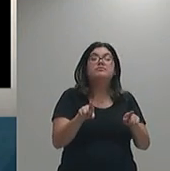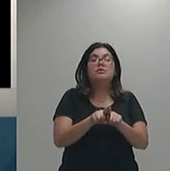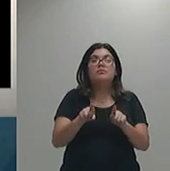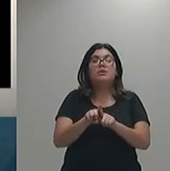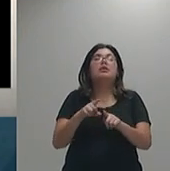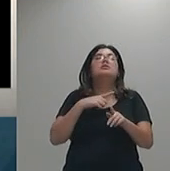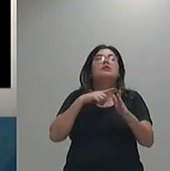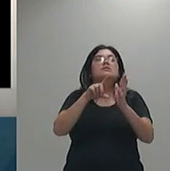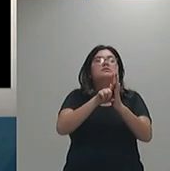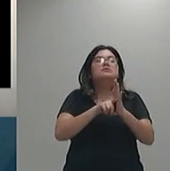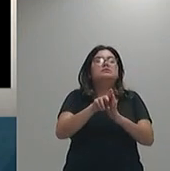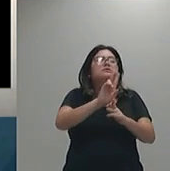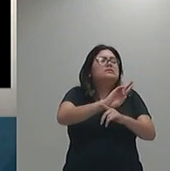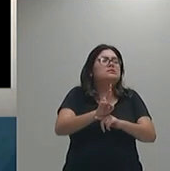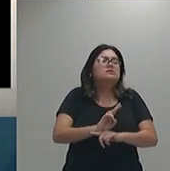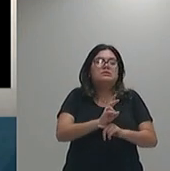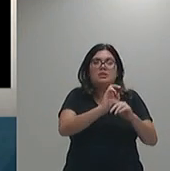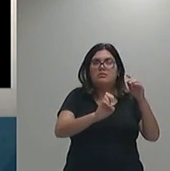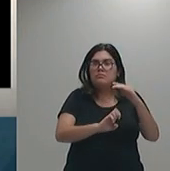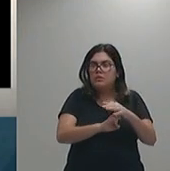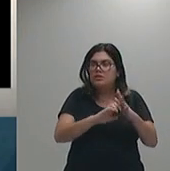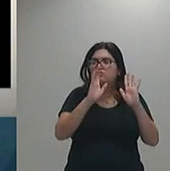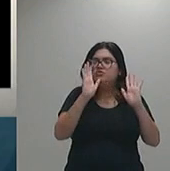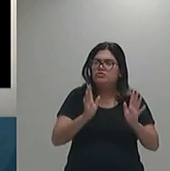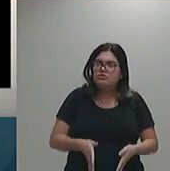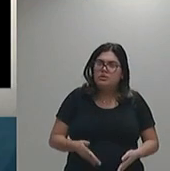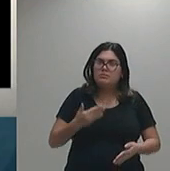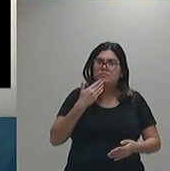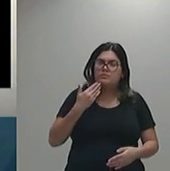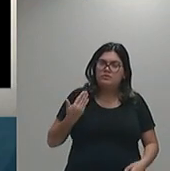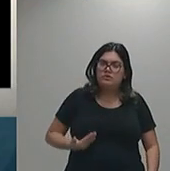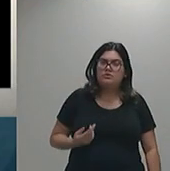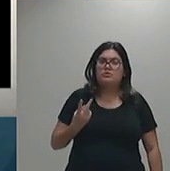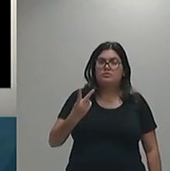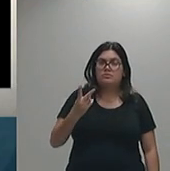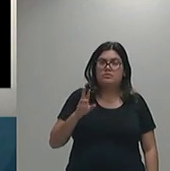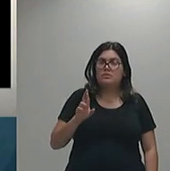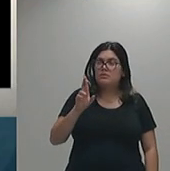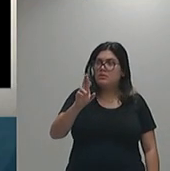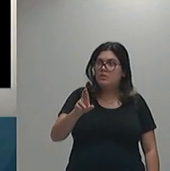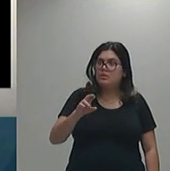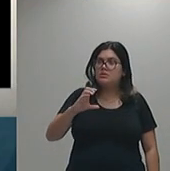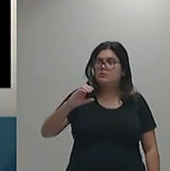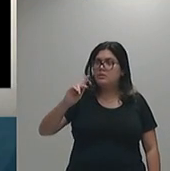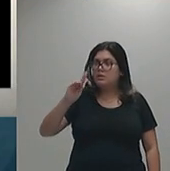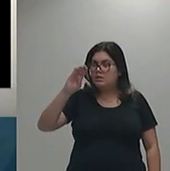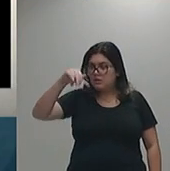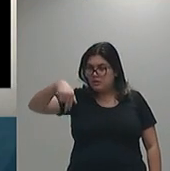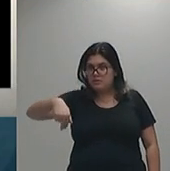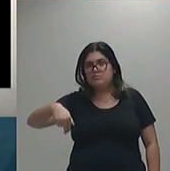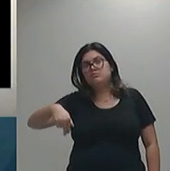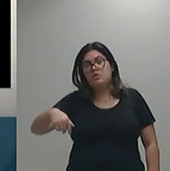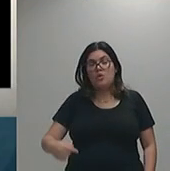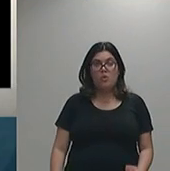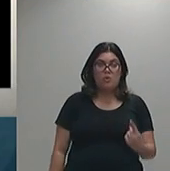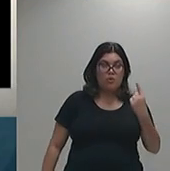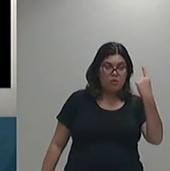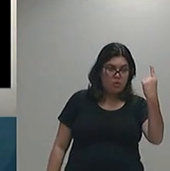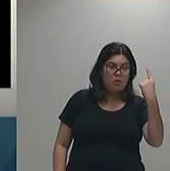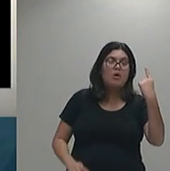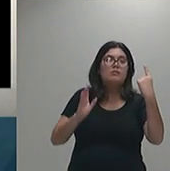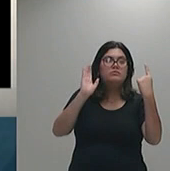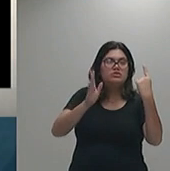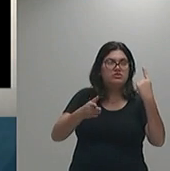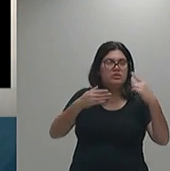empresa que já submeteram duas representações na cvm uma que já está arquivada